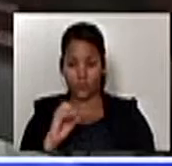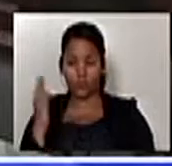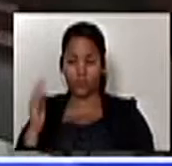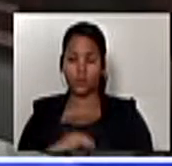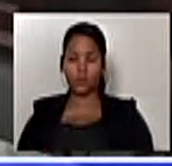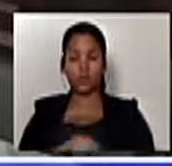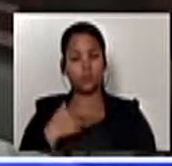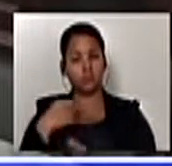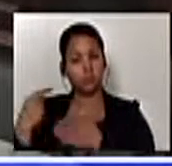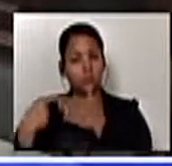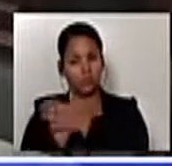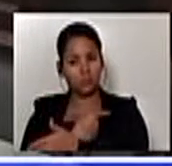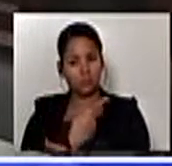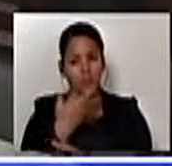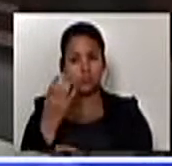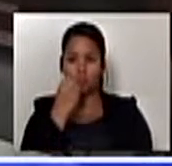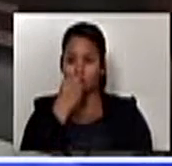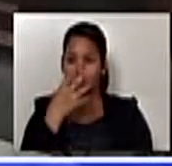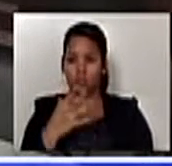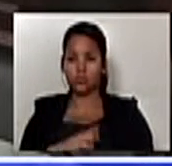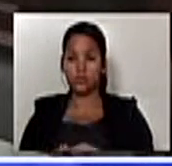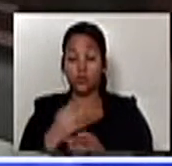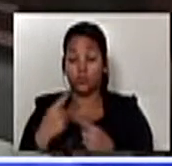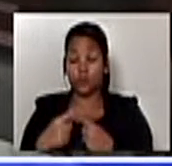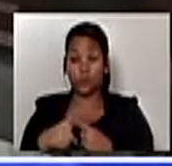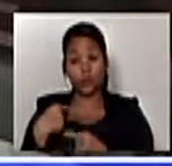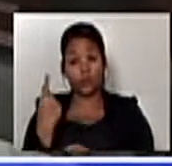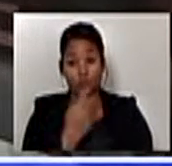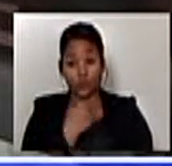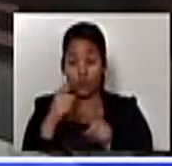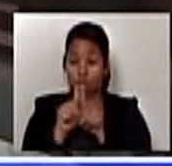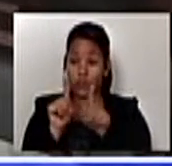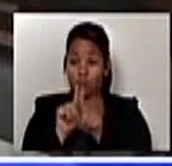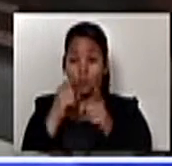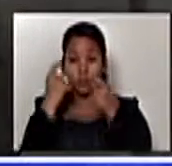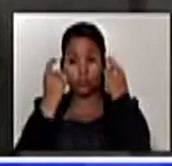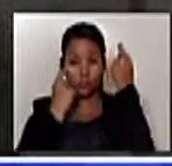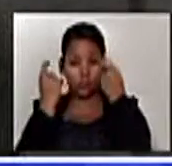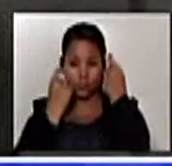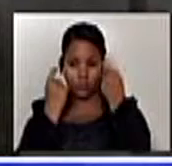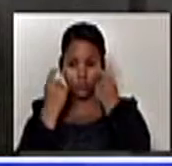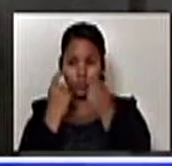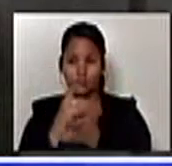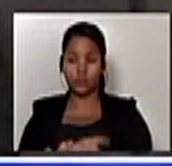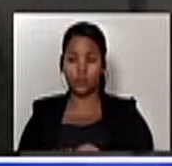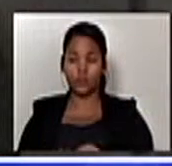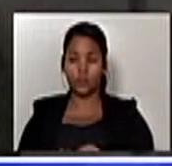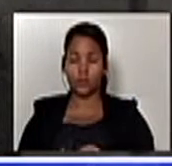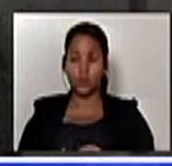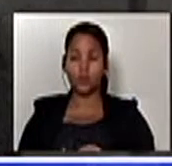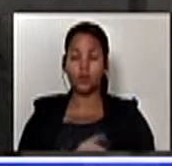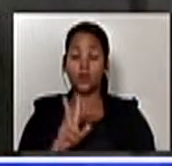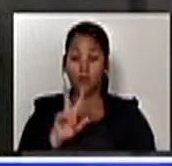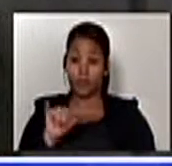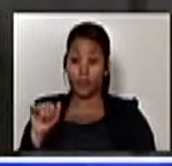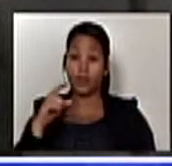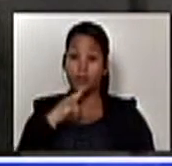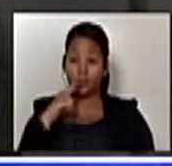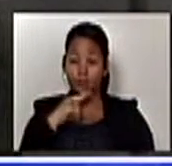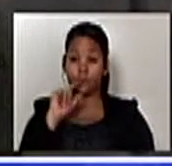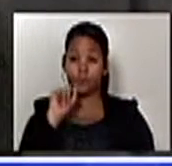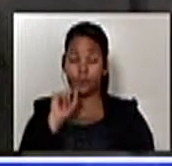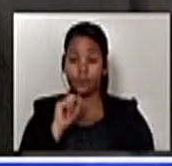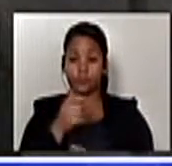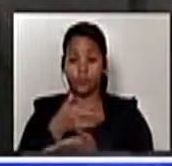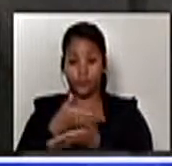também. É um dos motivos que a gente vai protocolar no TCU, porque não